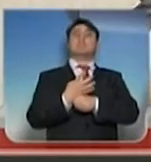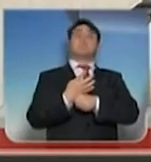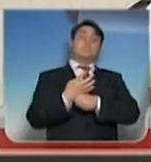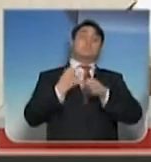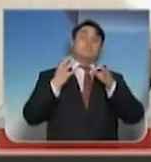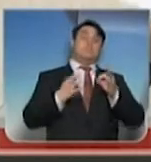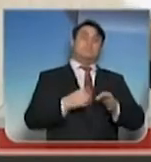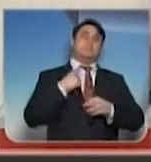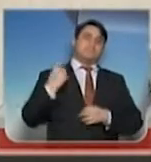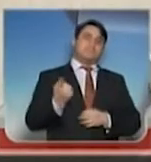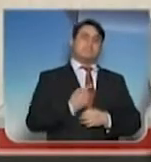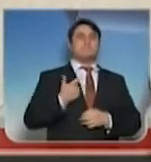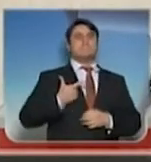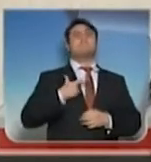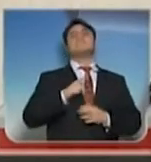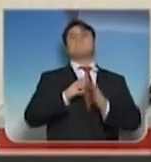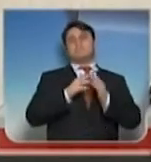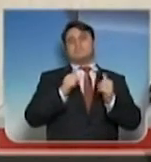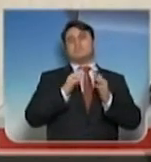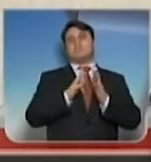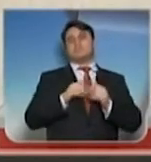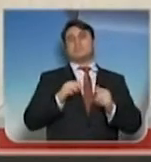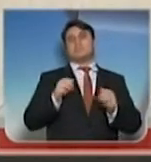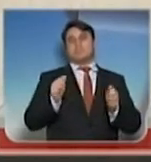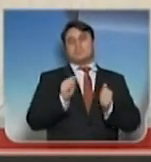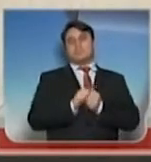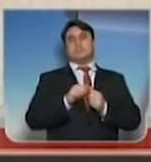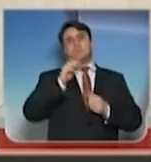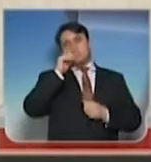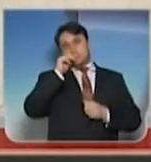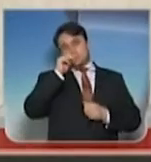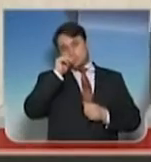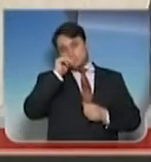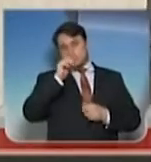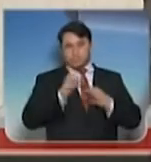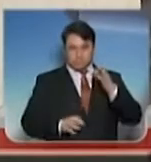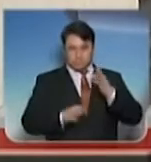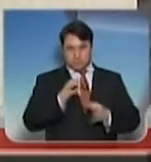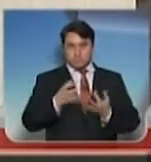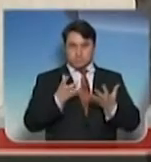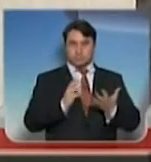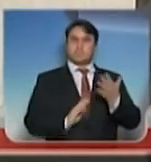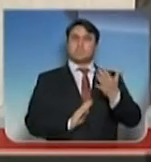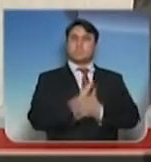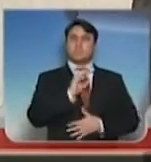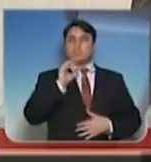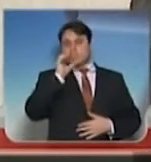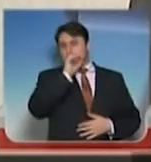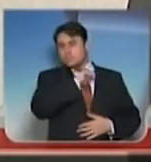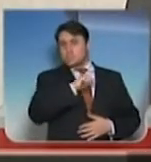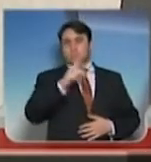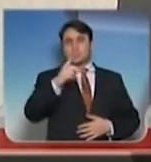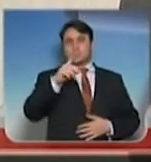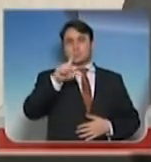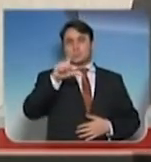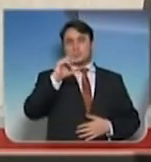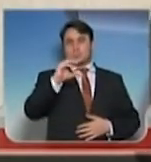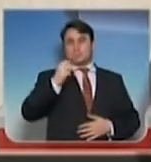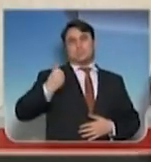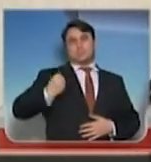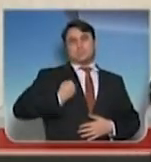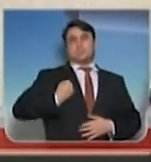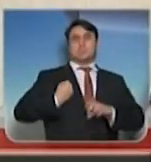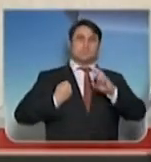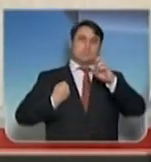logicamente que nós temos outros pleitos juntamente com os servidores do Judiciário nós queremos aprovar imediatamente o PLC